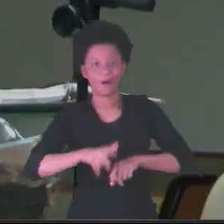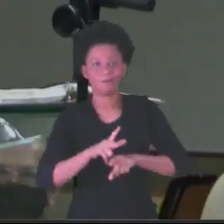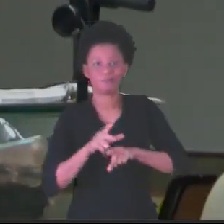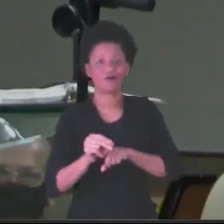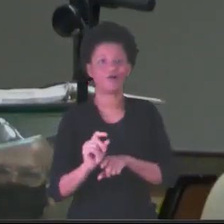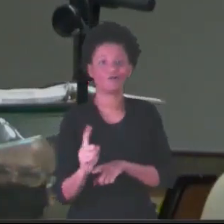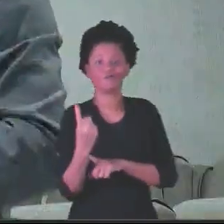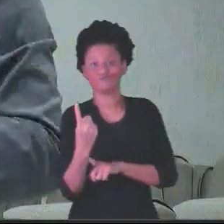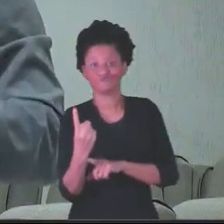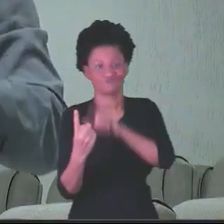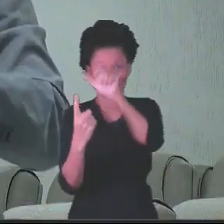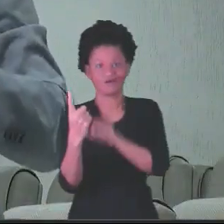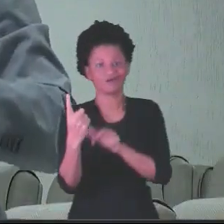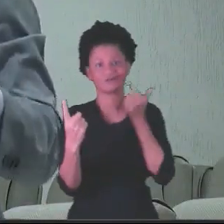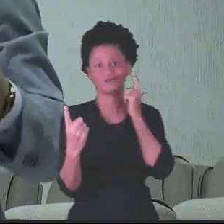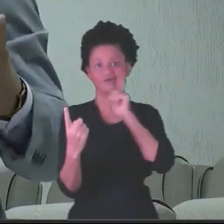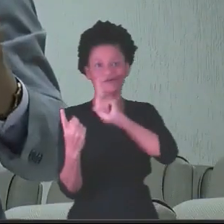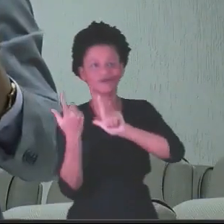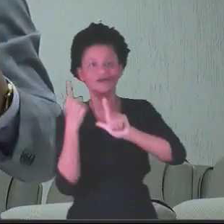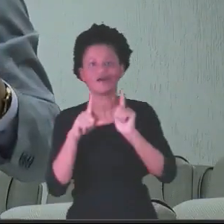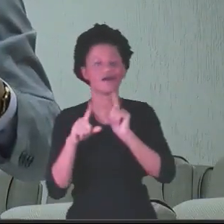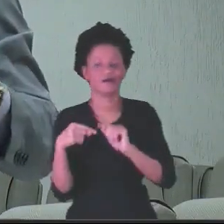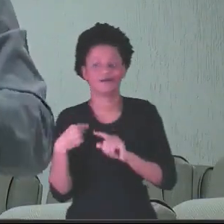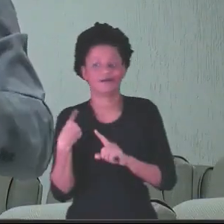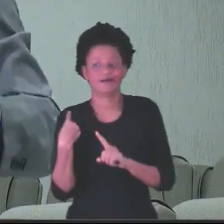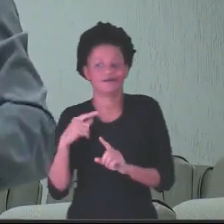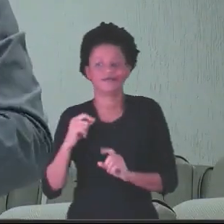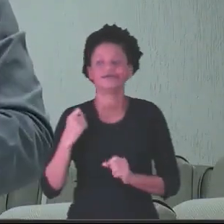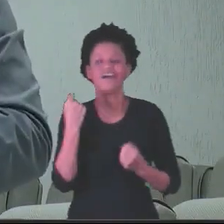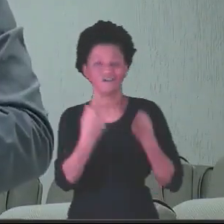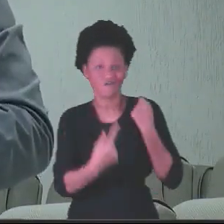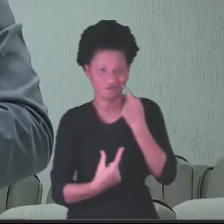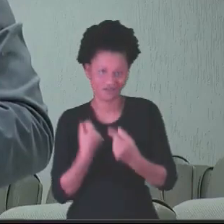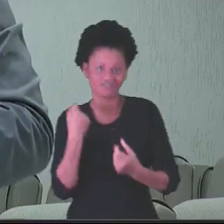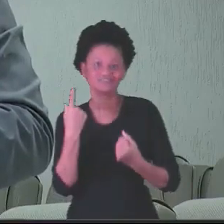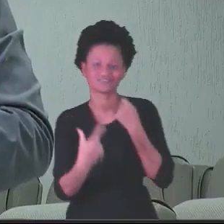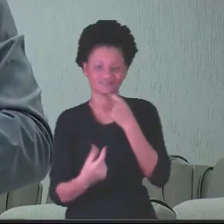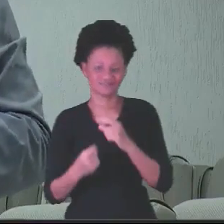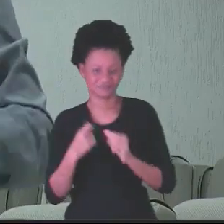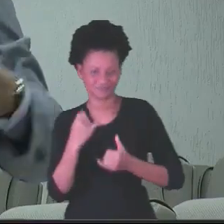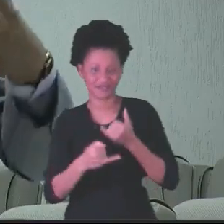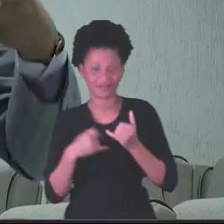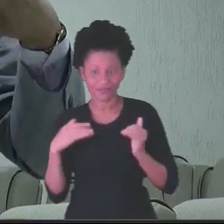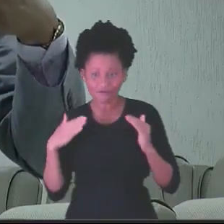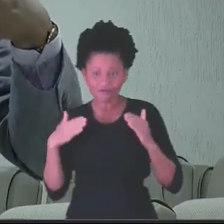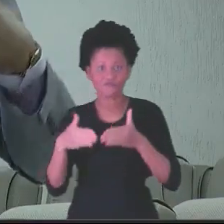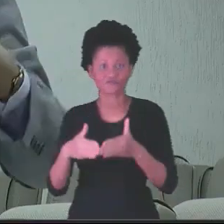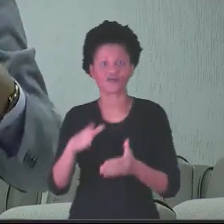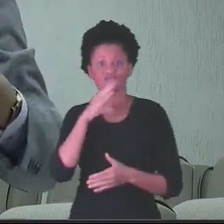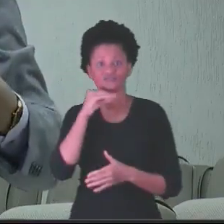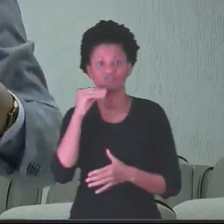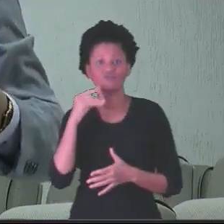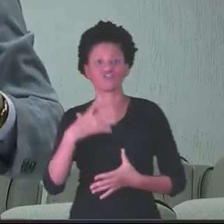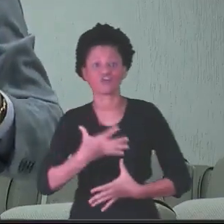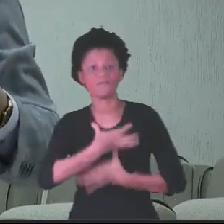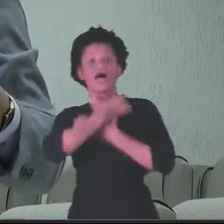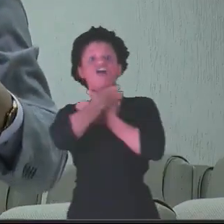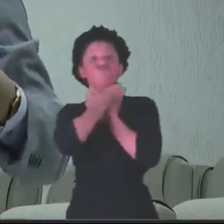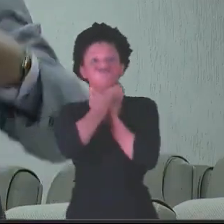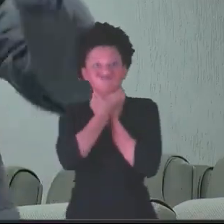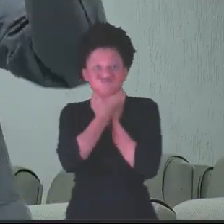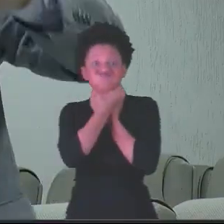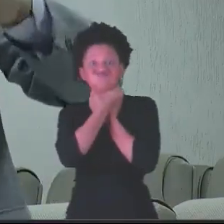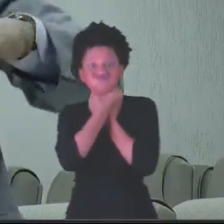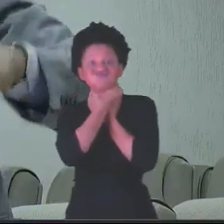bom e muitas vezes nas brincadeiras de adolescentes alguém pegava no pescoço do outro